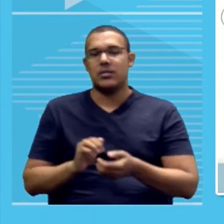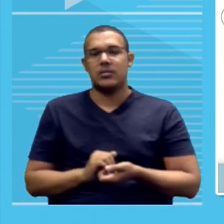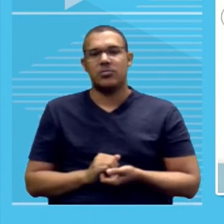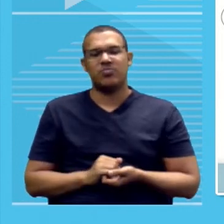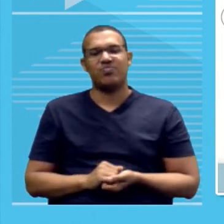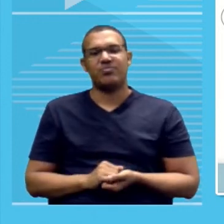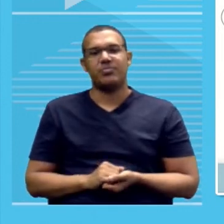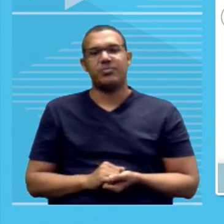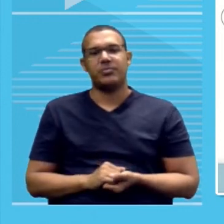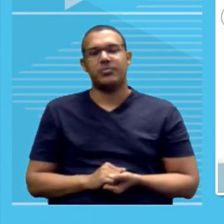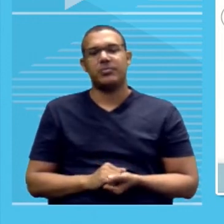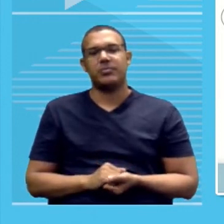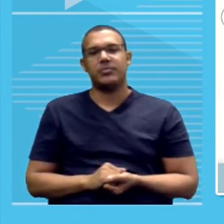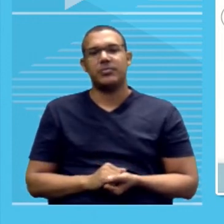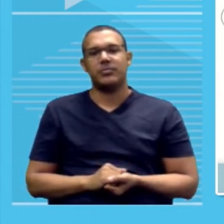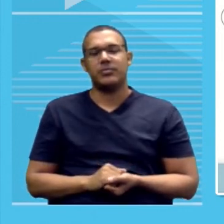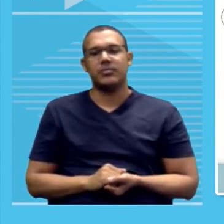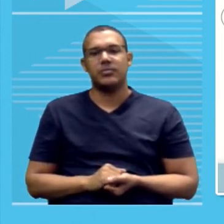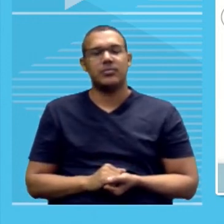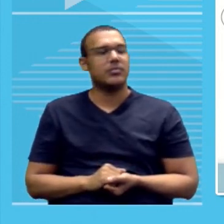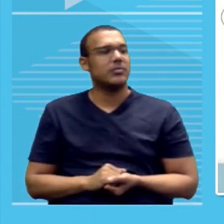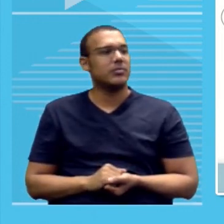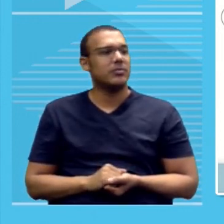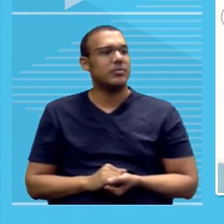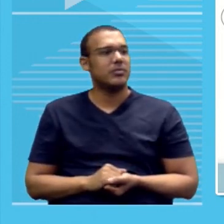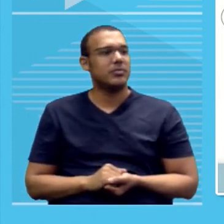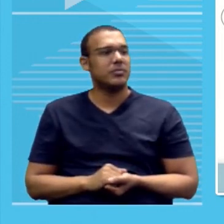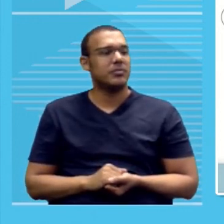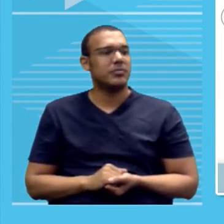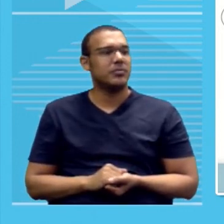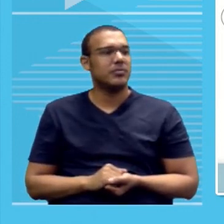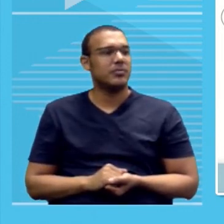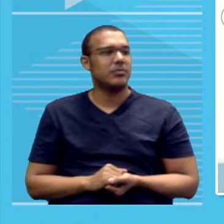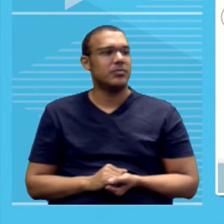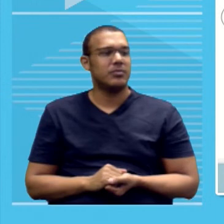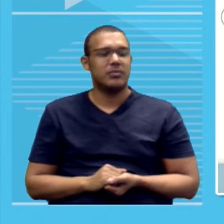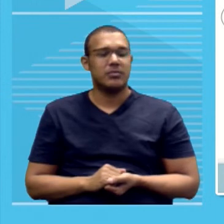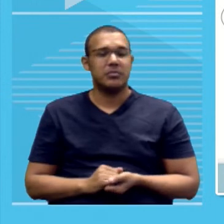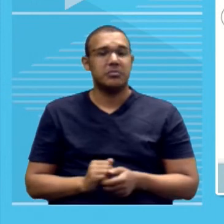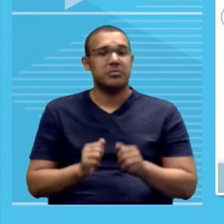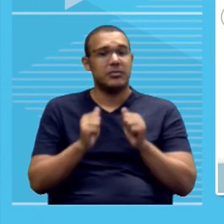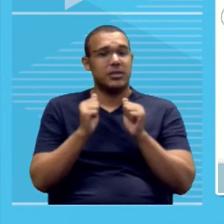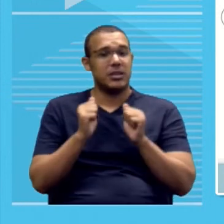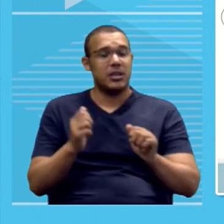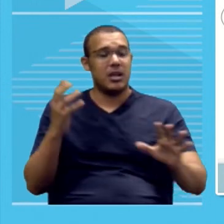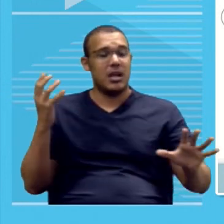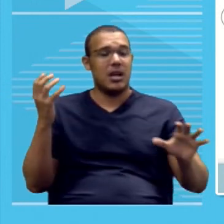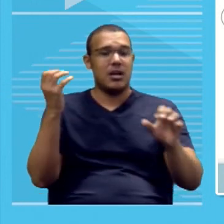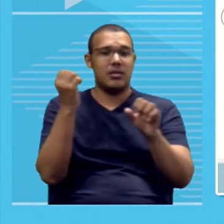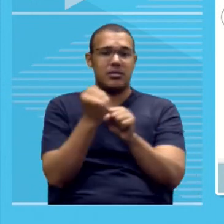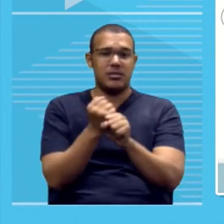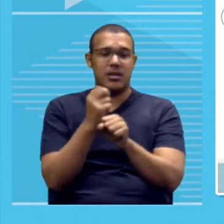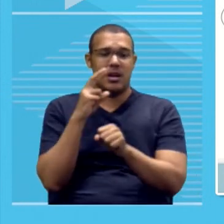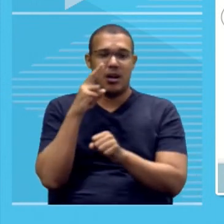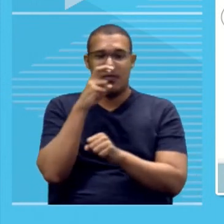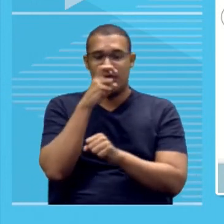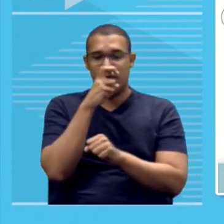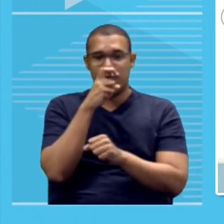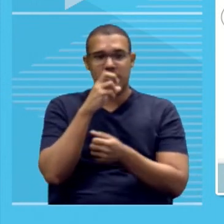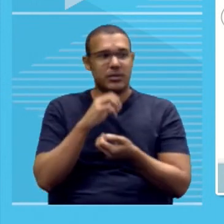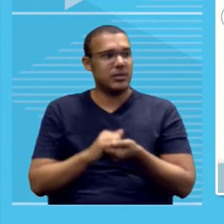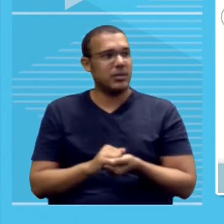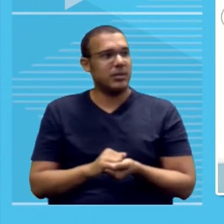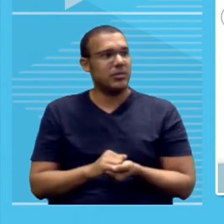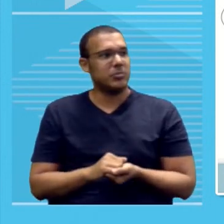faz sentido ele gerar aquela quantidade de energia. Ok? E a gente pode calcular a força que um gerador faz, que é essa